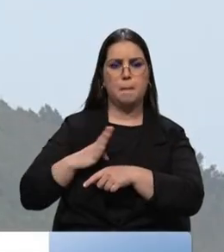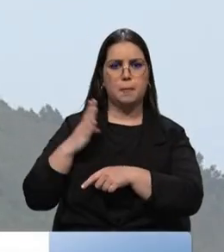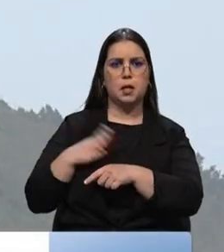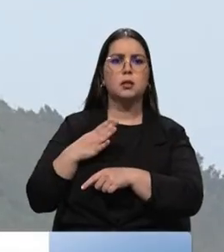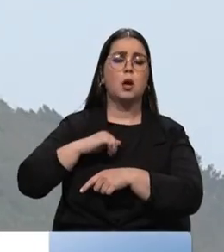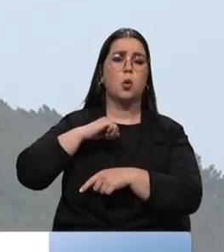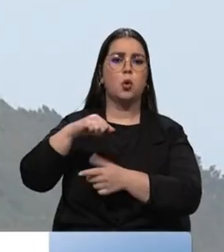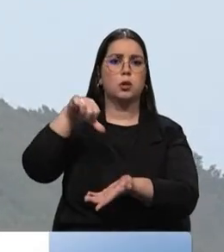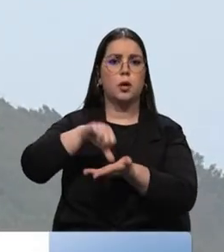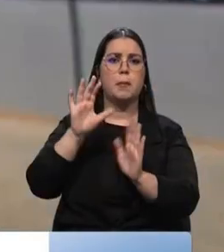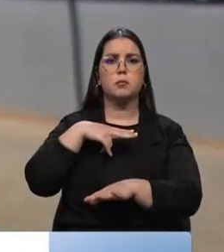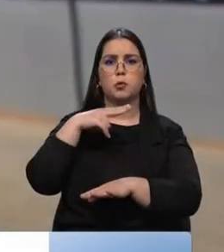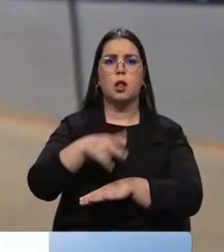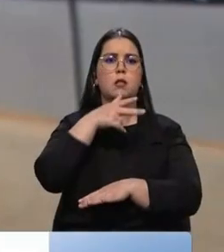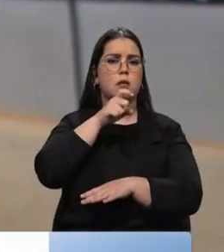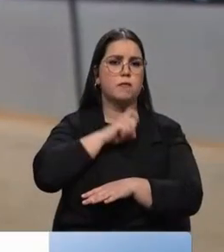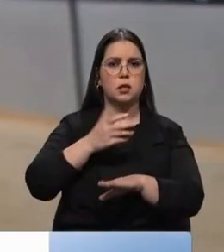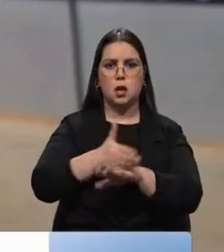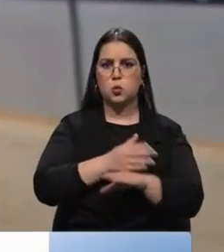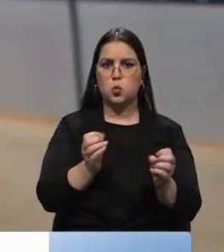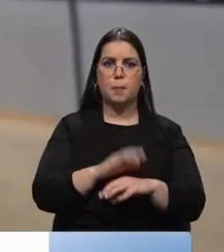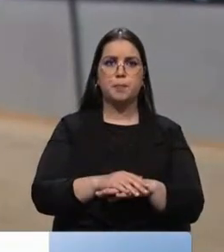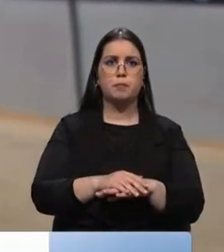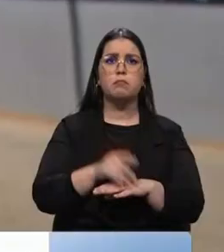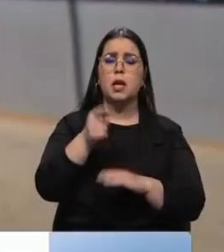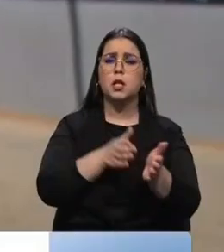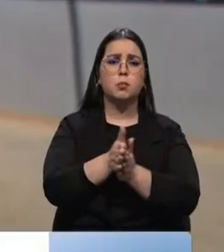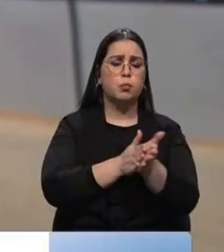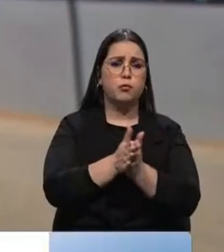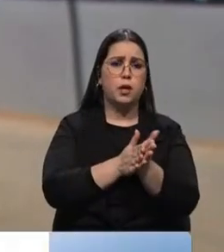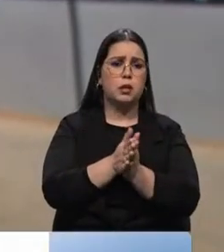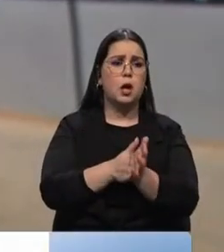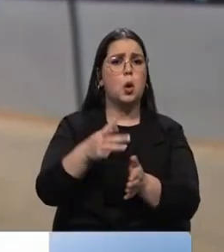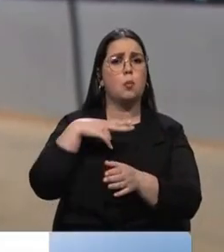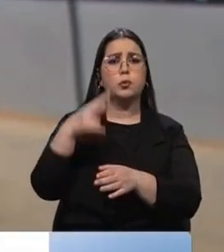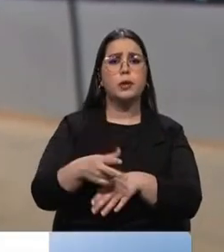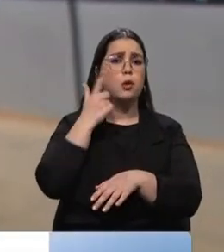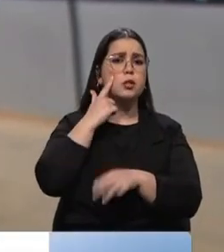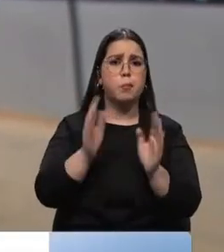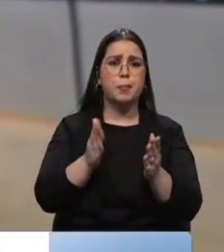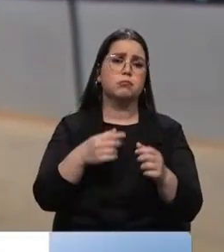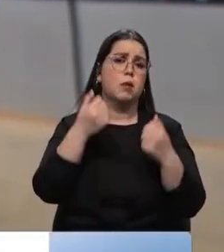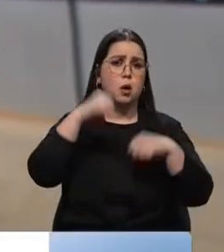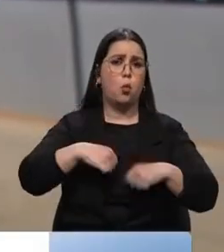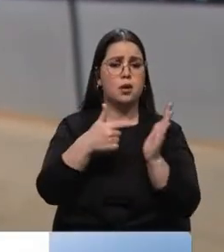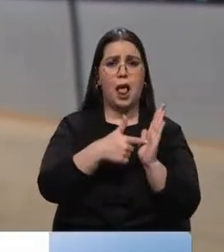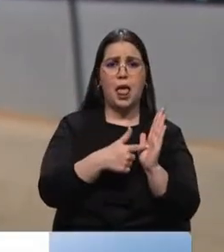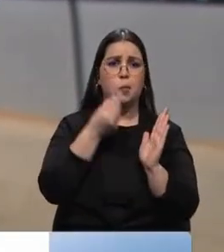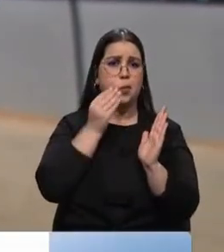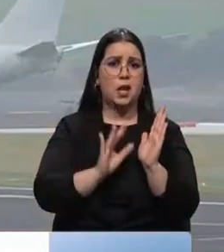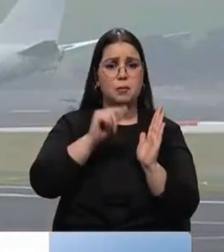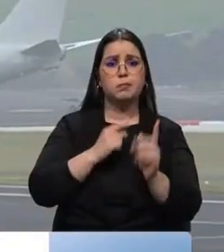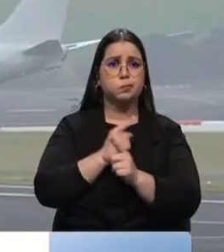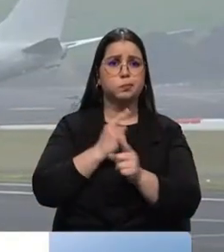avisado. Para qualquer operação, podem usar sem Portugal ter conhecimento. Isso é assim que está nos tratados e é assim que está a acontecer